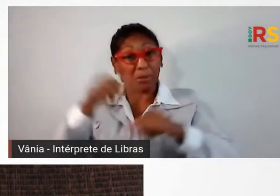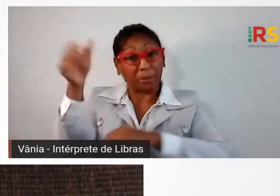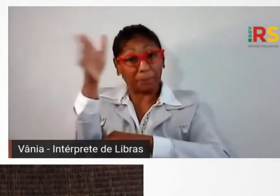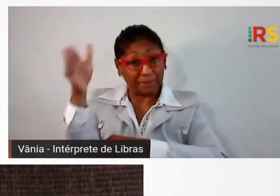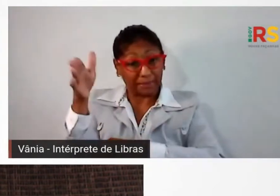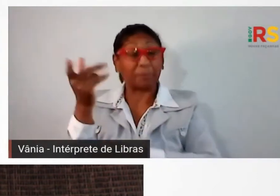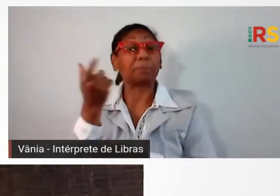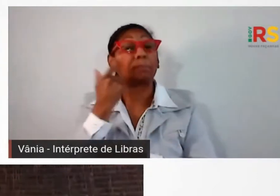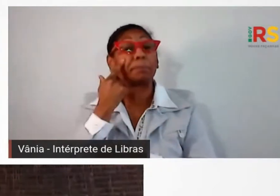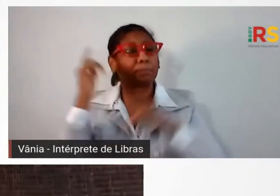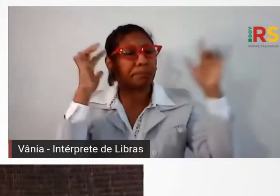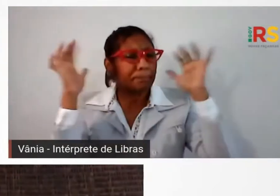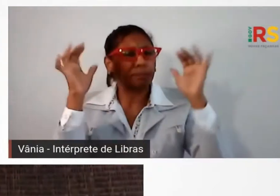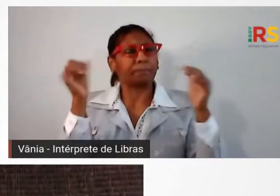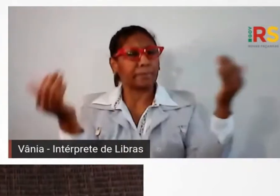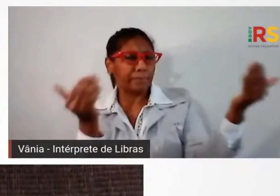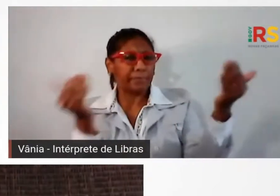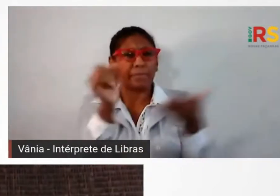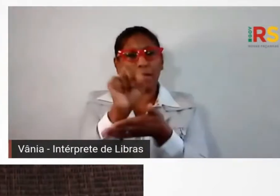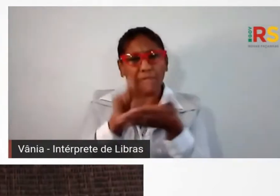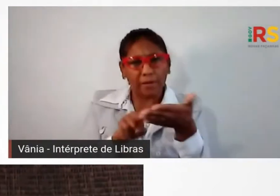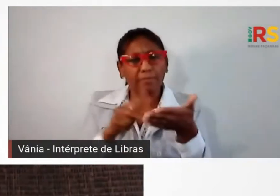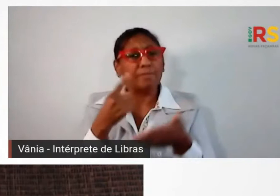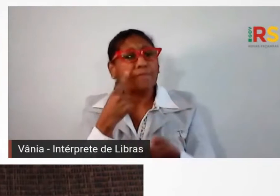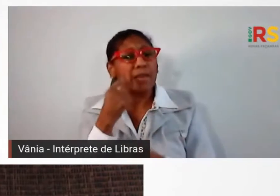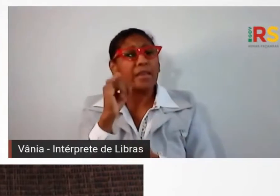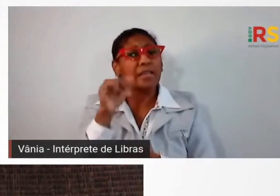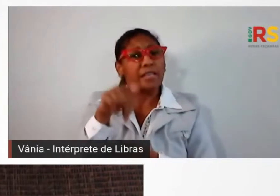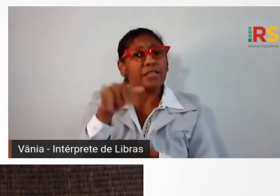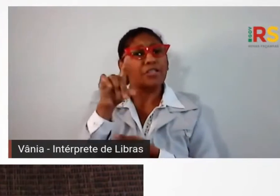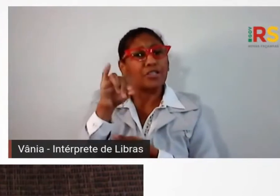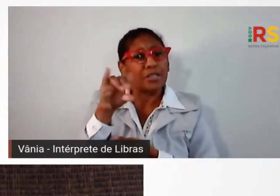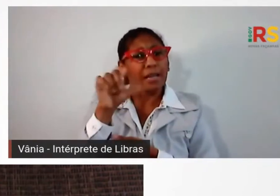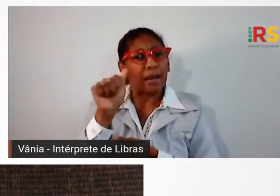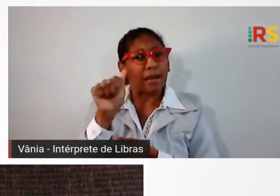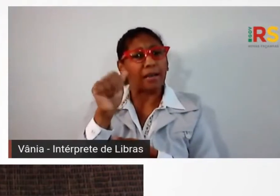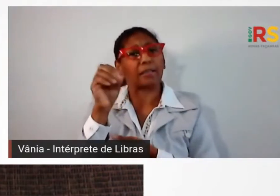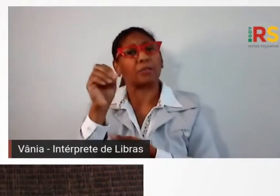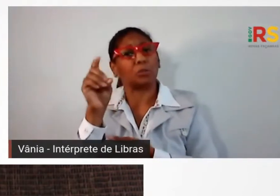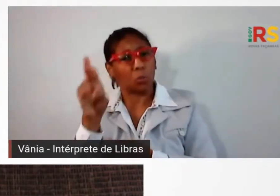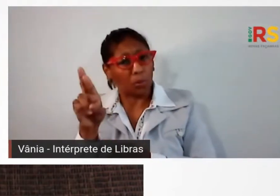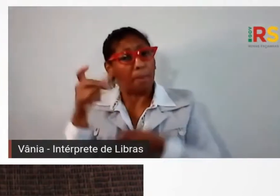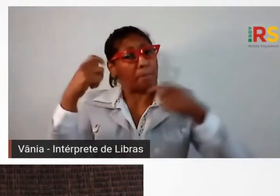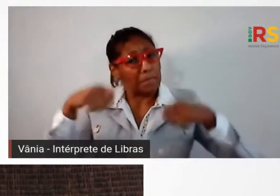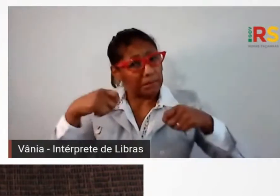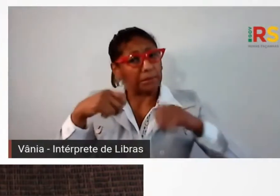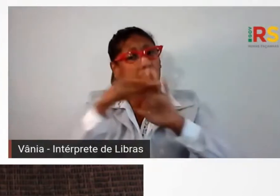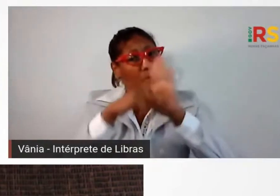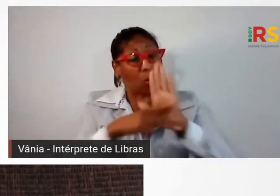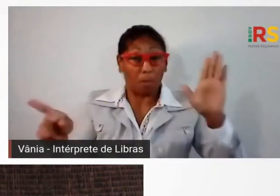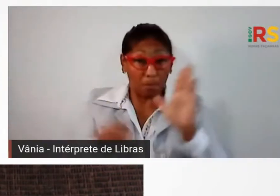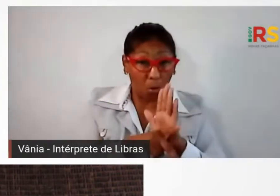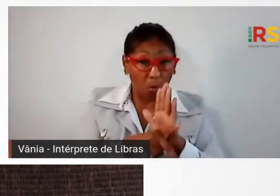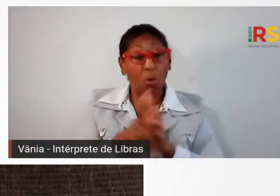faz a reflexão, analisa cada um dos indicadores para entender se precisam ser protocolos efetivamente